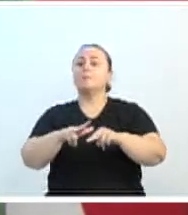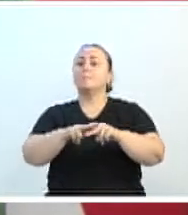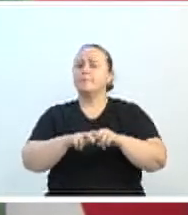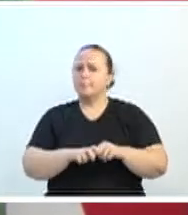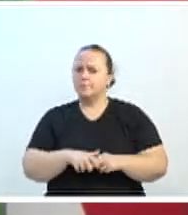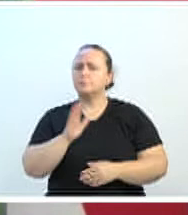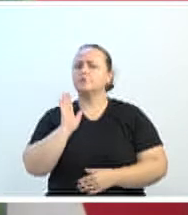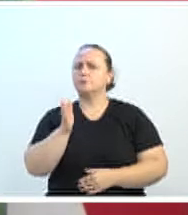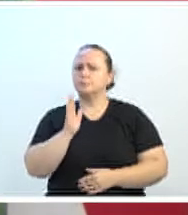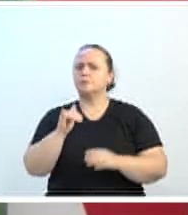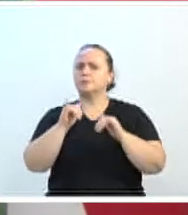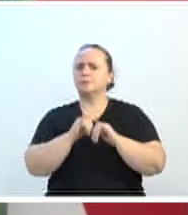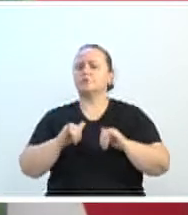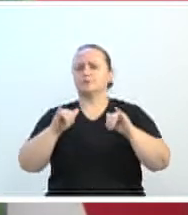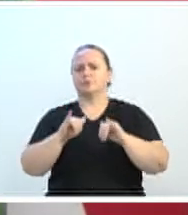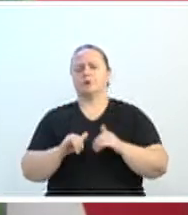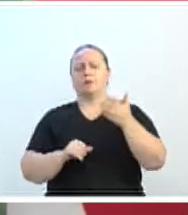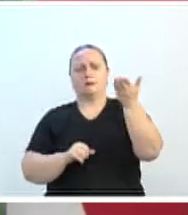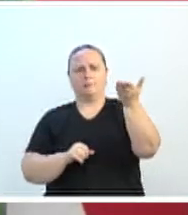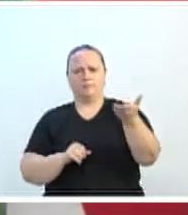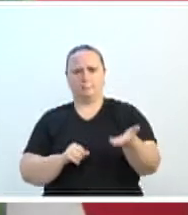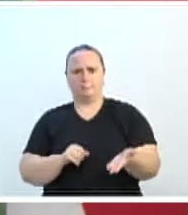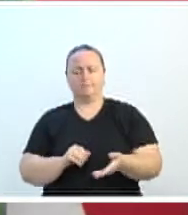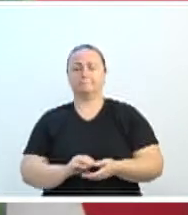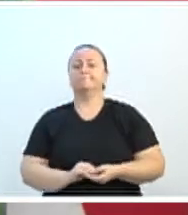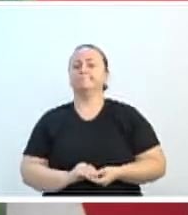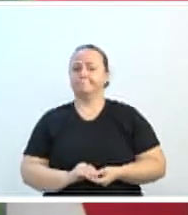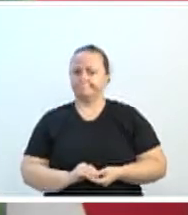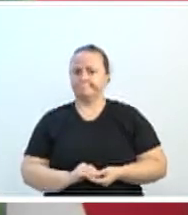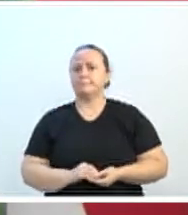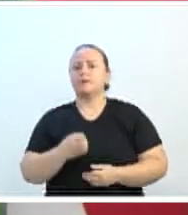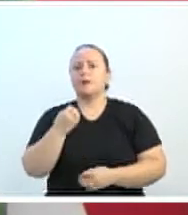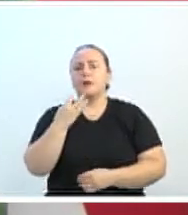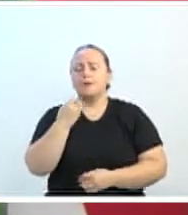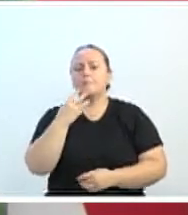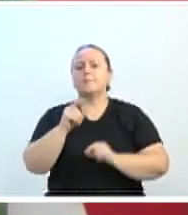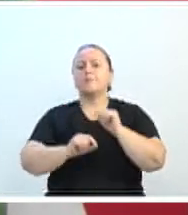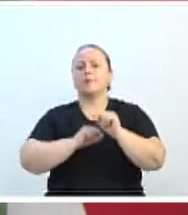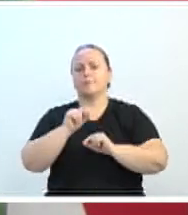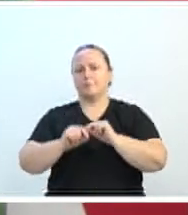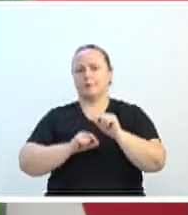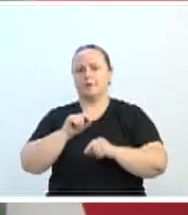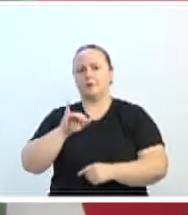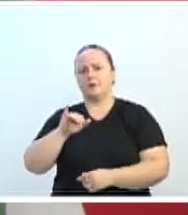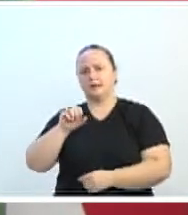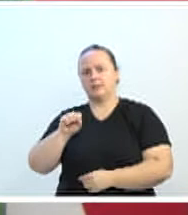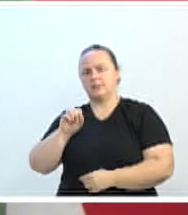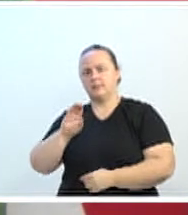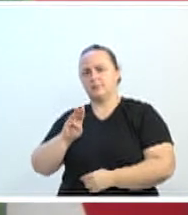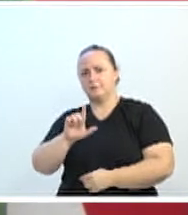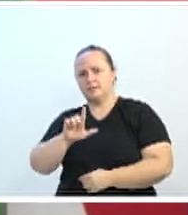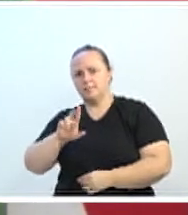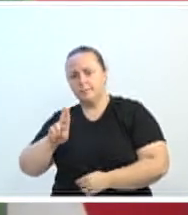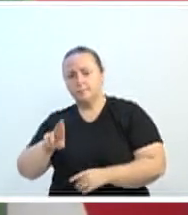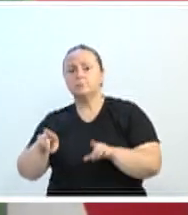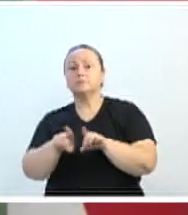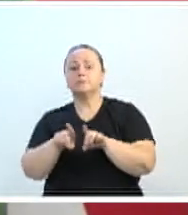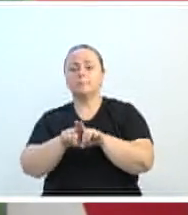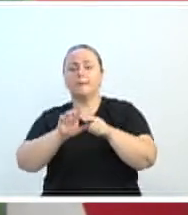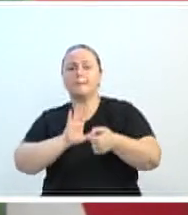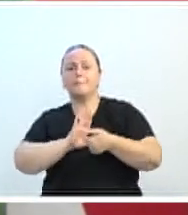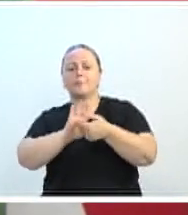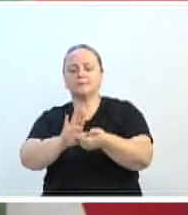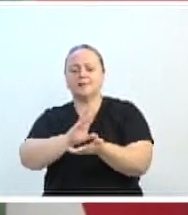acho interessante que o próprio SBLU possa trazer também esses dados para vocês. Porque,